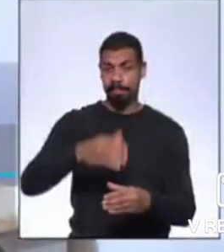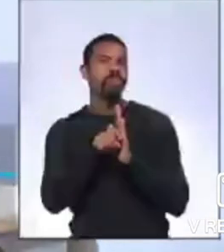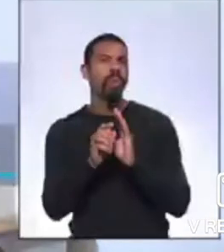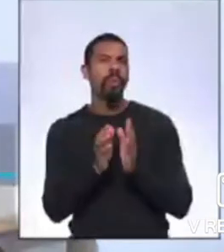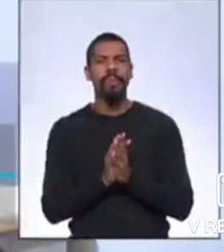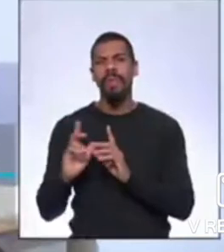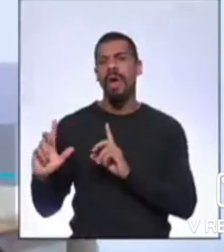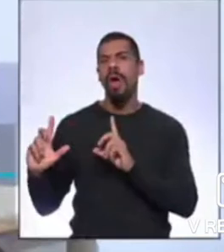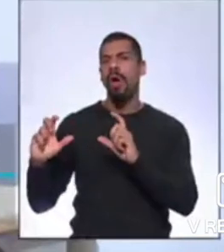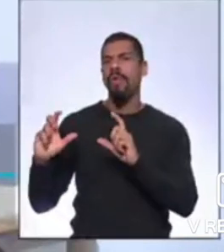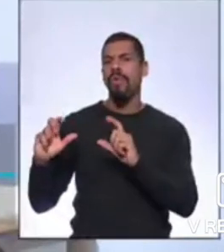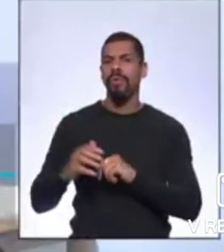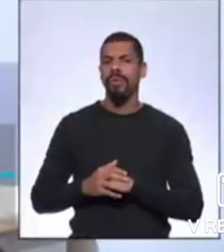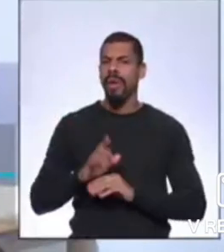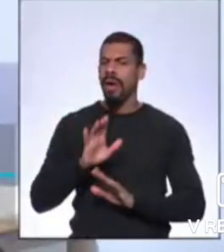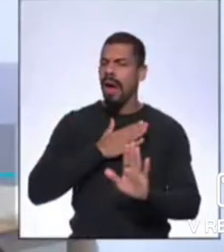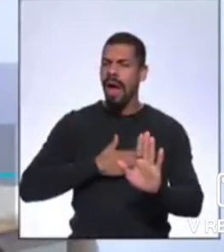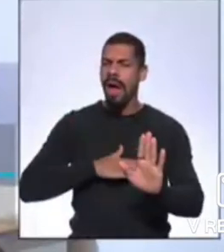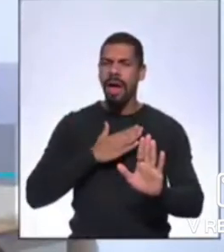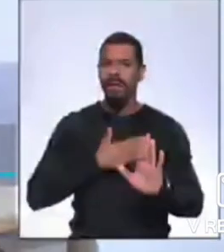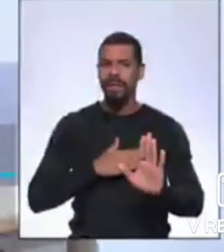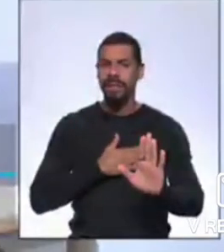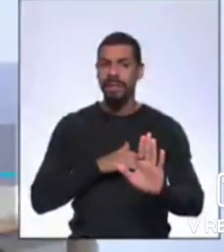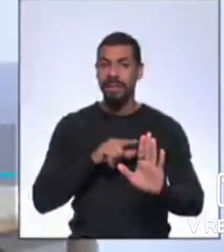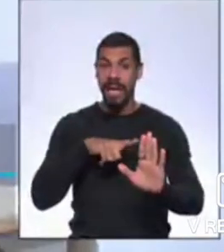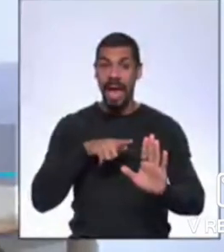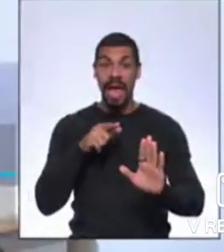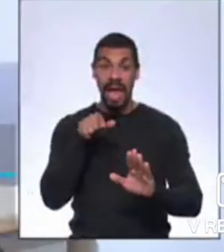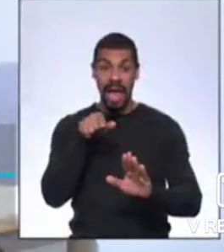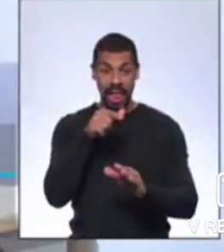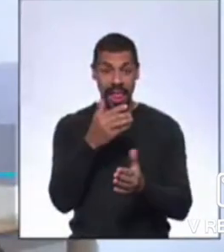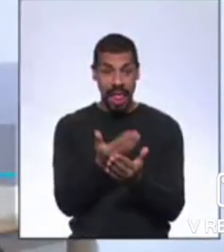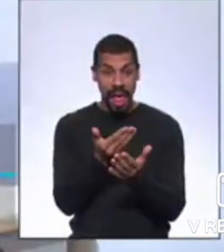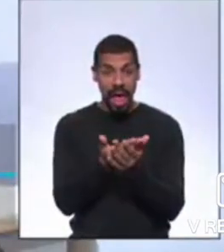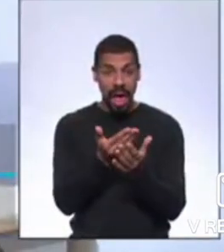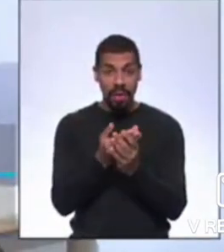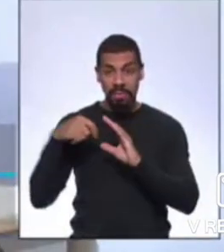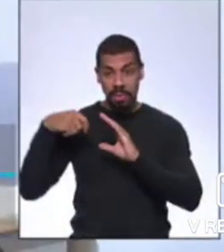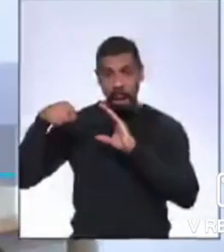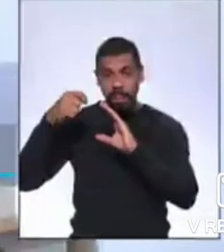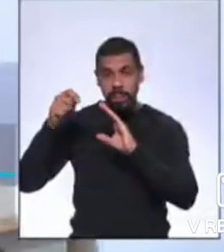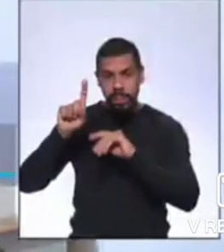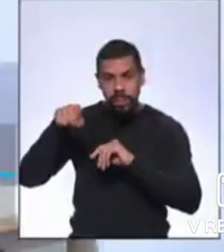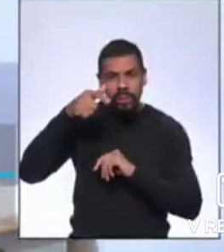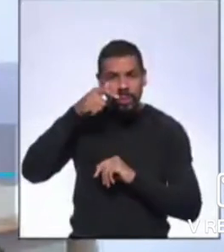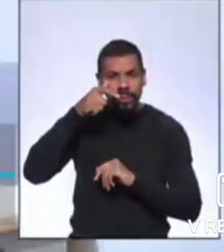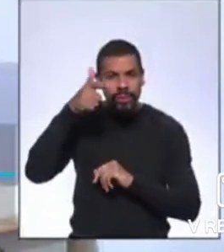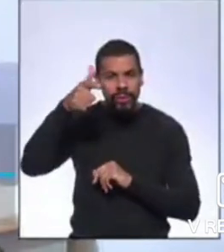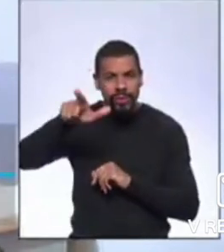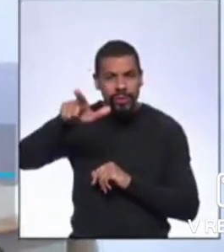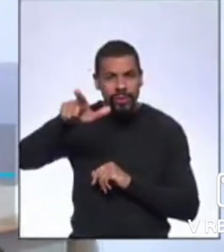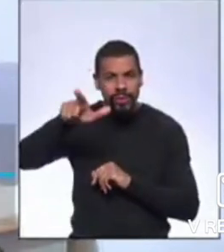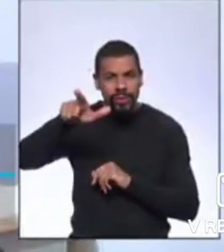foto para ele tirar print. Não se preocupa, Gabriel. Essa aula fica gravada, você pode depois pegar ela na íntegra no YouTube,